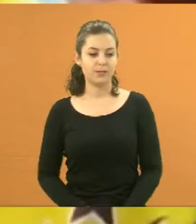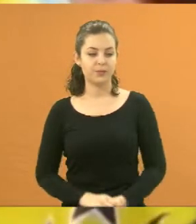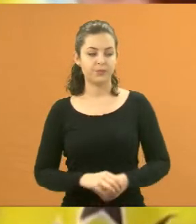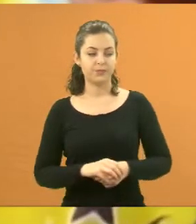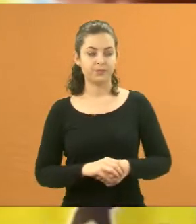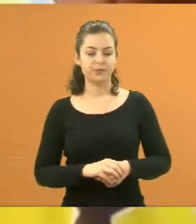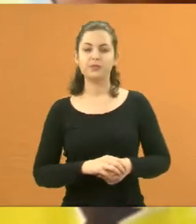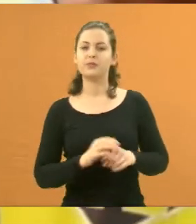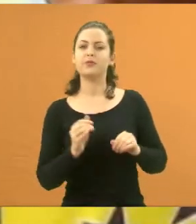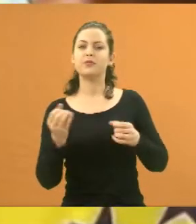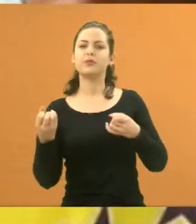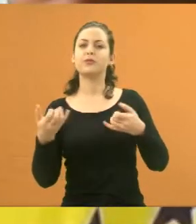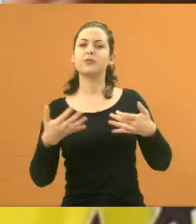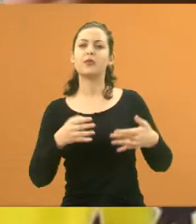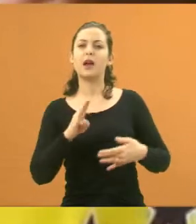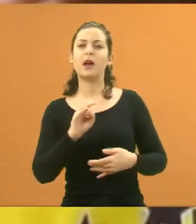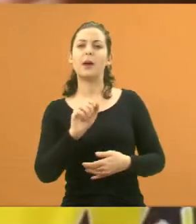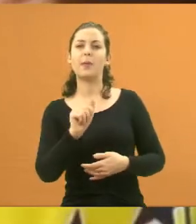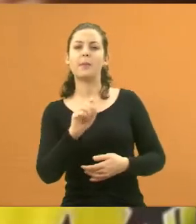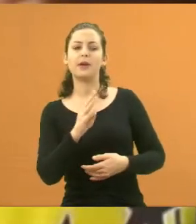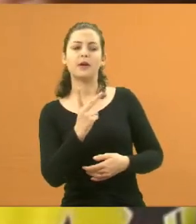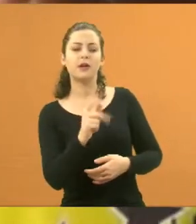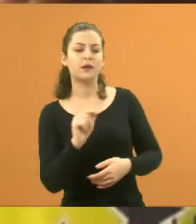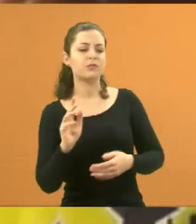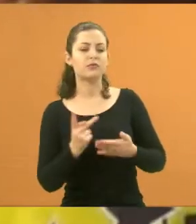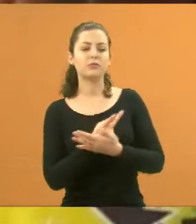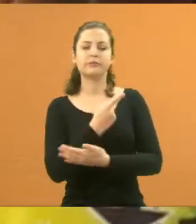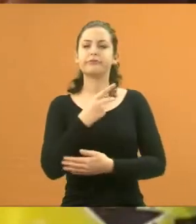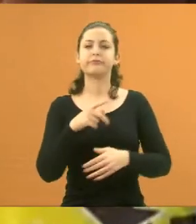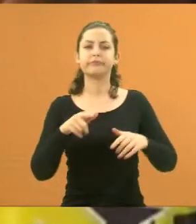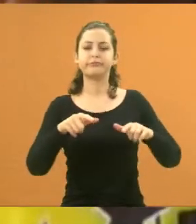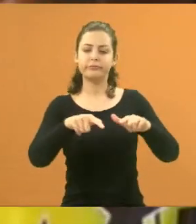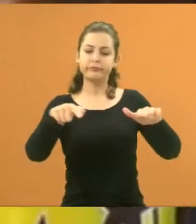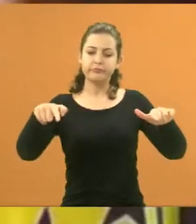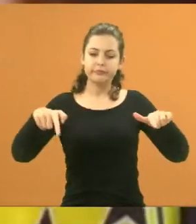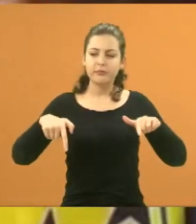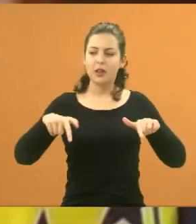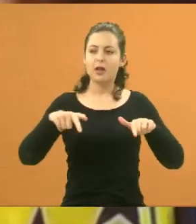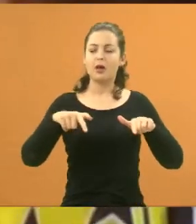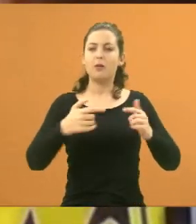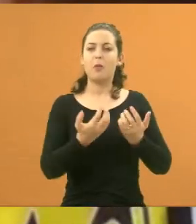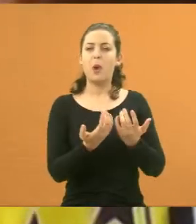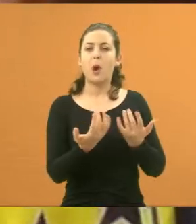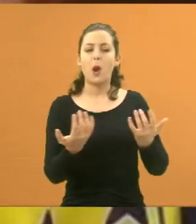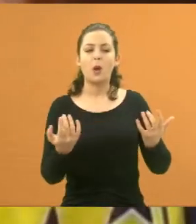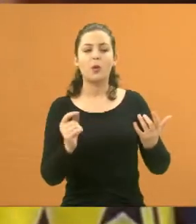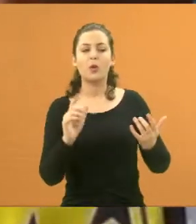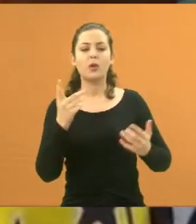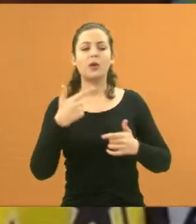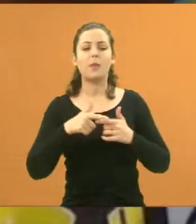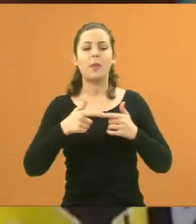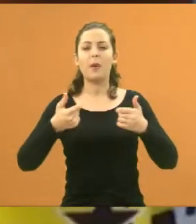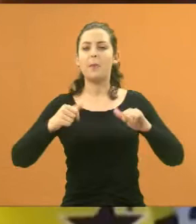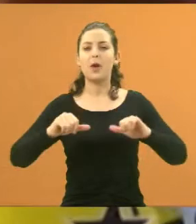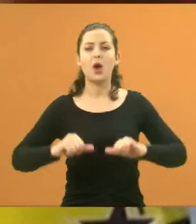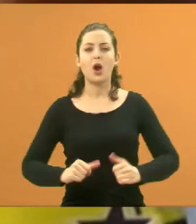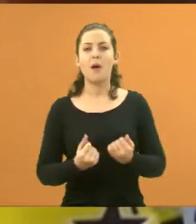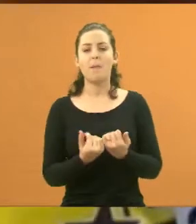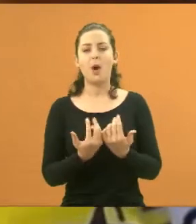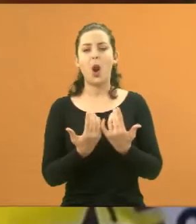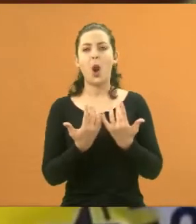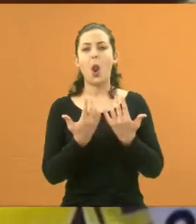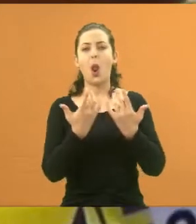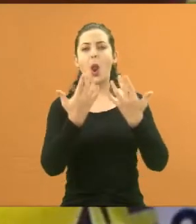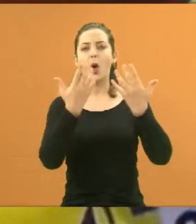João, conta para nós, seu Bahia, conta para nós o que acontecia nesse terreno aqui, qual era o problema que tinha aqui? O maior problema aqui era o mato. Era o mato,